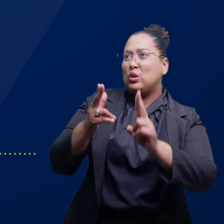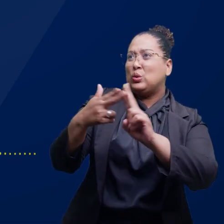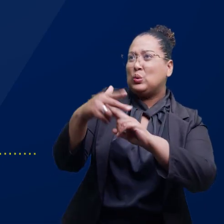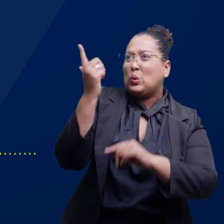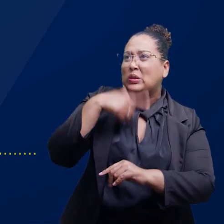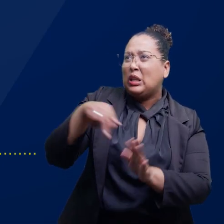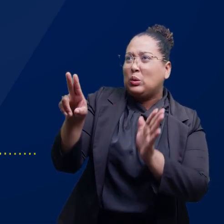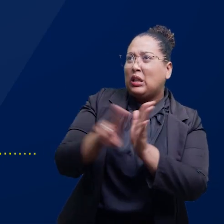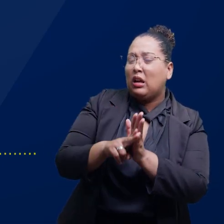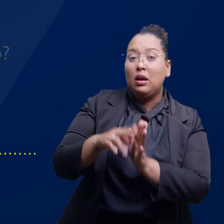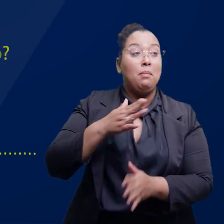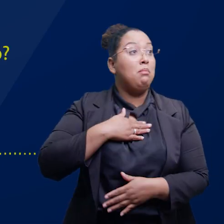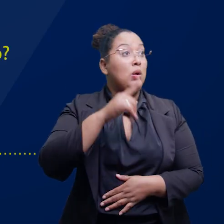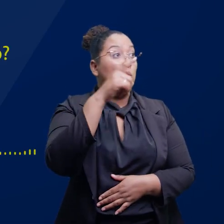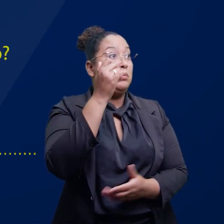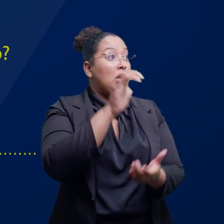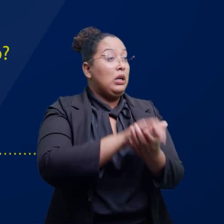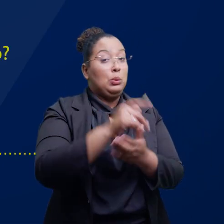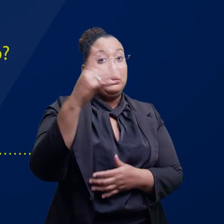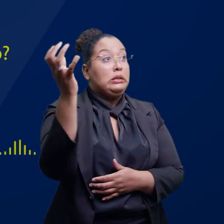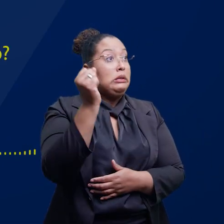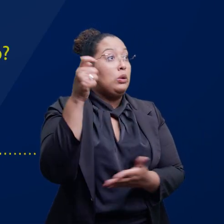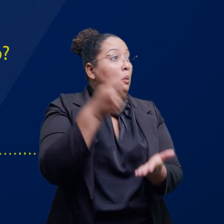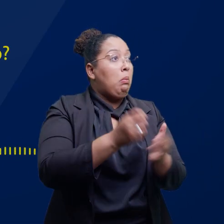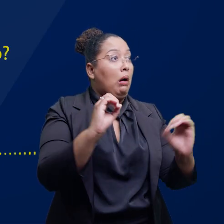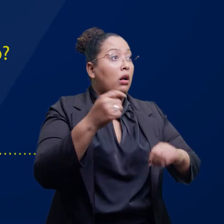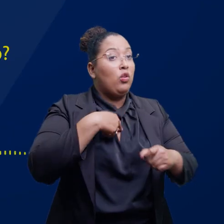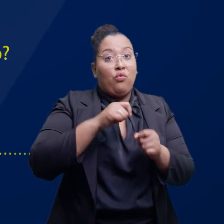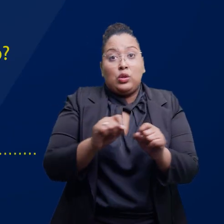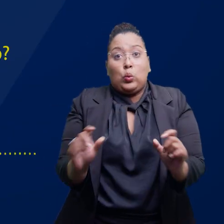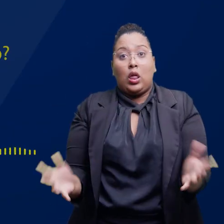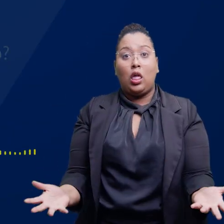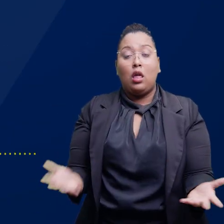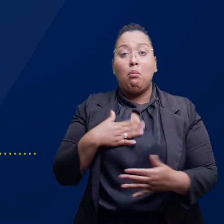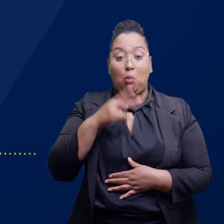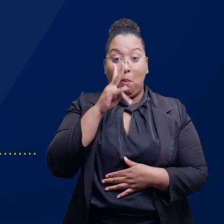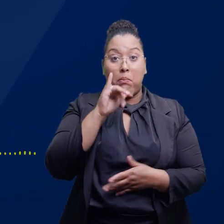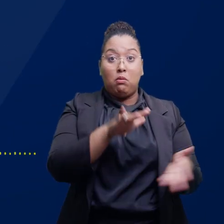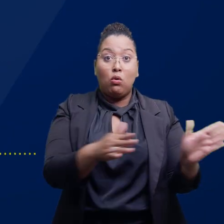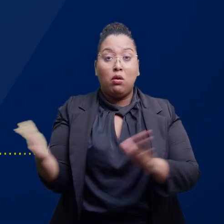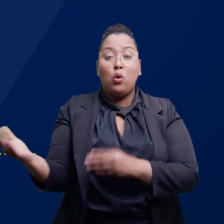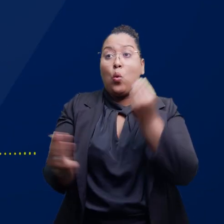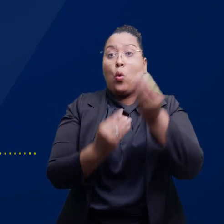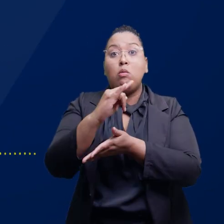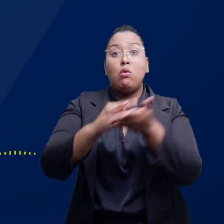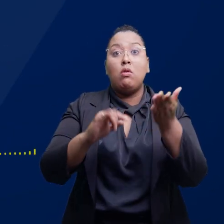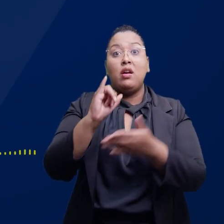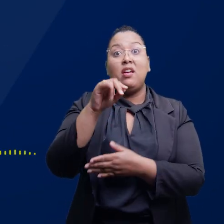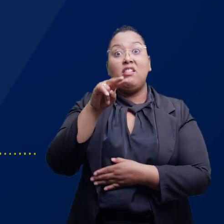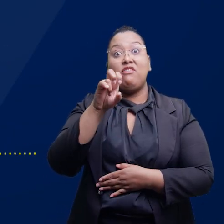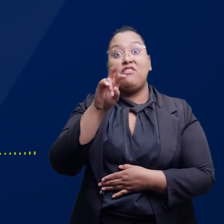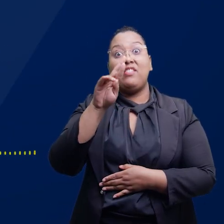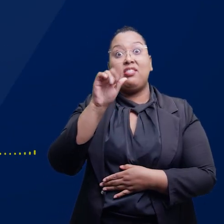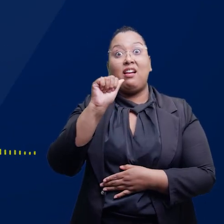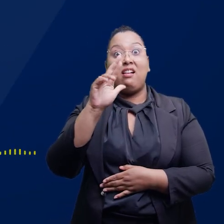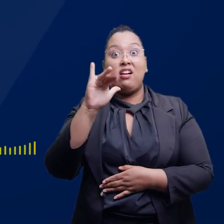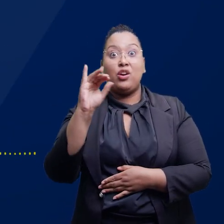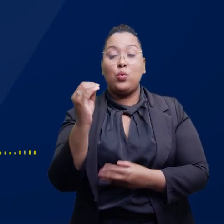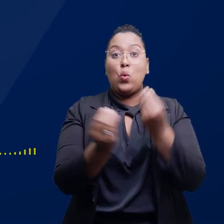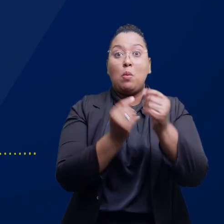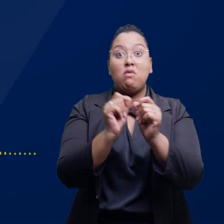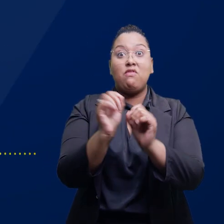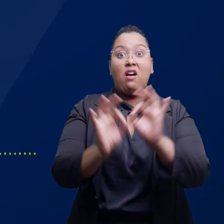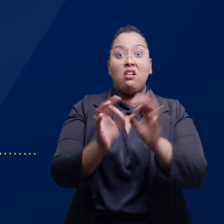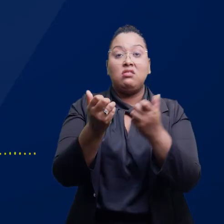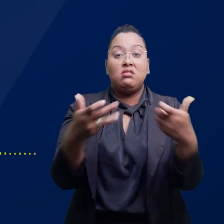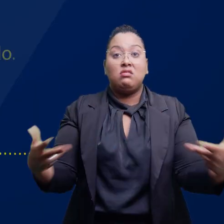Posso conseguir uma UTI pelo SUS? Meu ex-marido não paga pensão. O que eu faço? Meu pai faleceu e agora? Querem me Como eu faço o despejar.